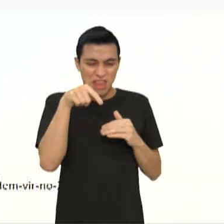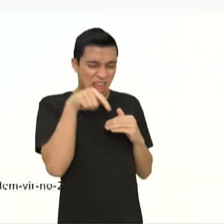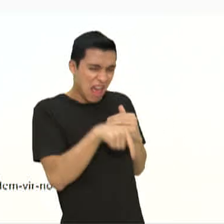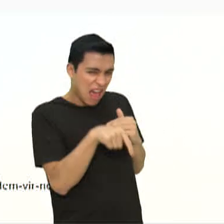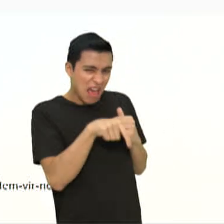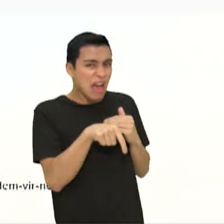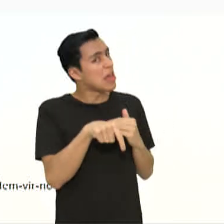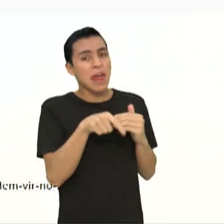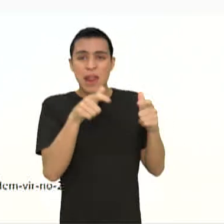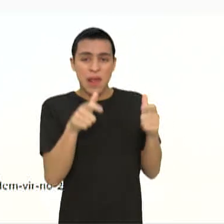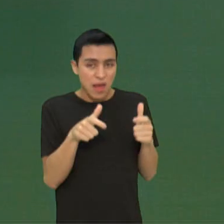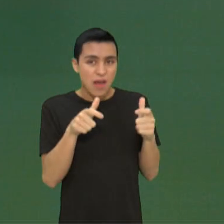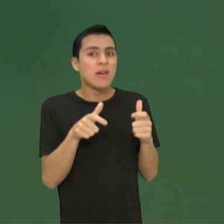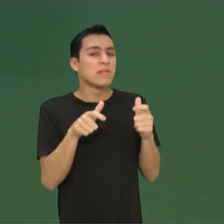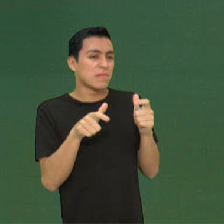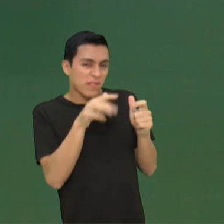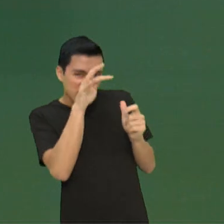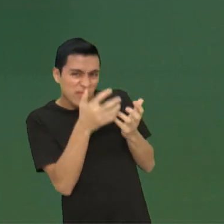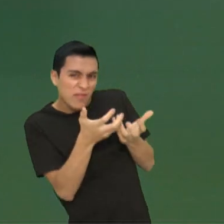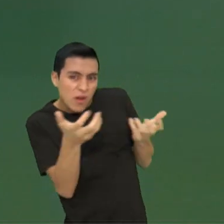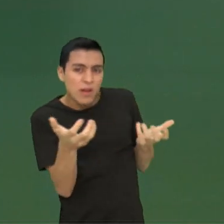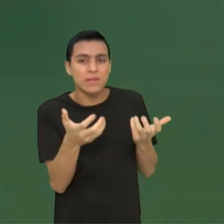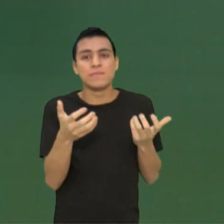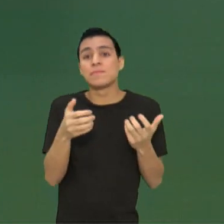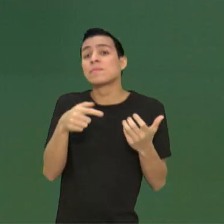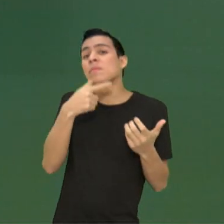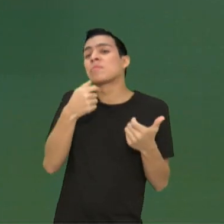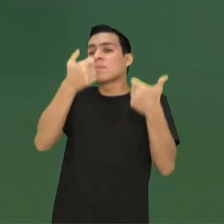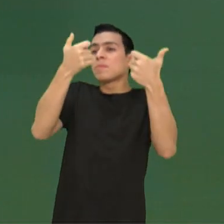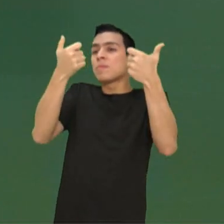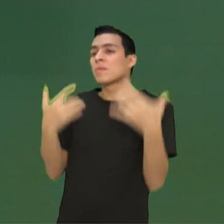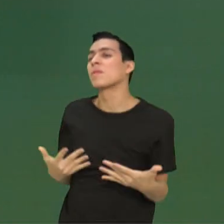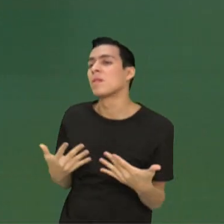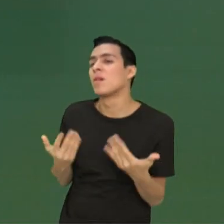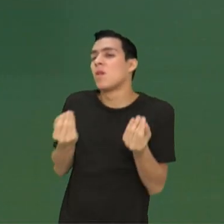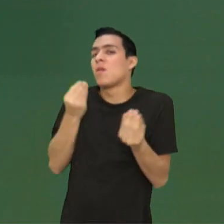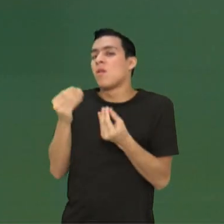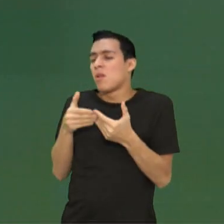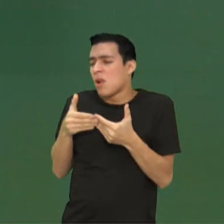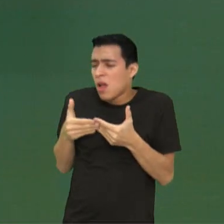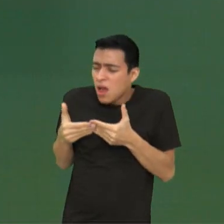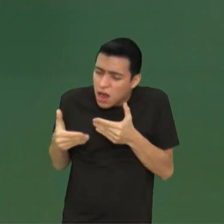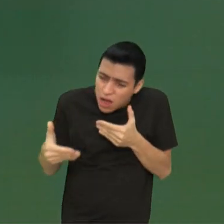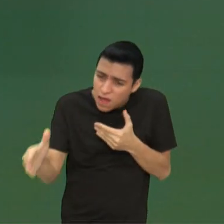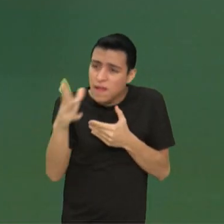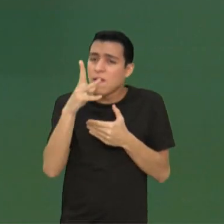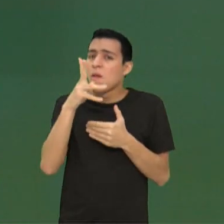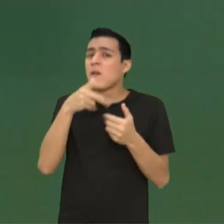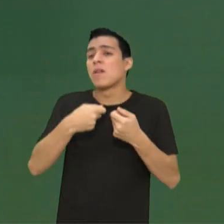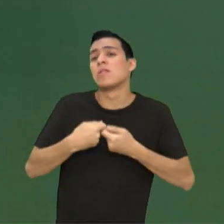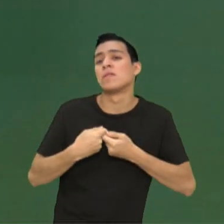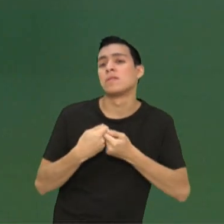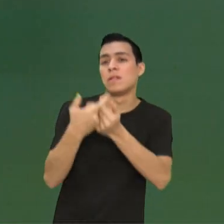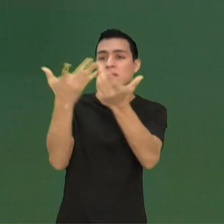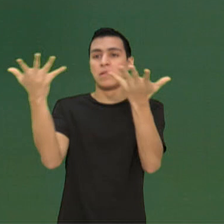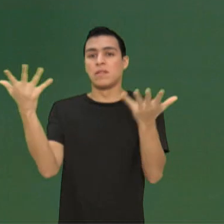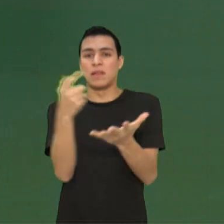disse o chefe da Aliança de Vacinas, Gavi, ao jornal suíço, prevendo um longo caminho para uma ampla